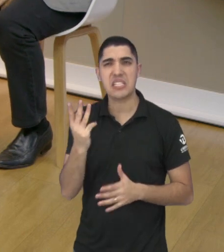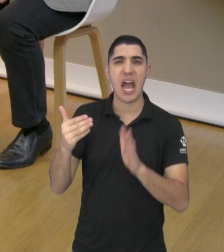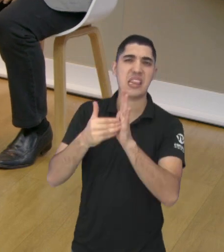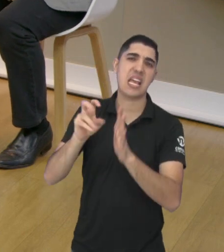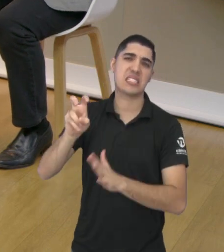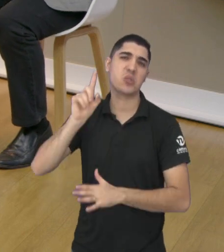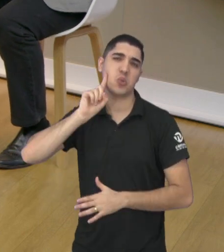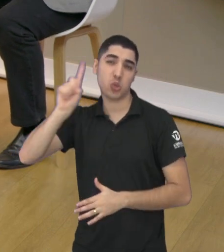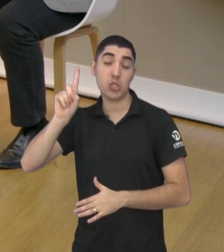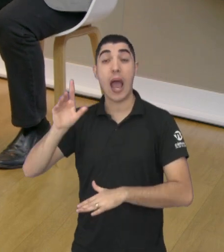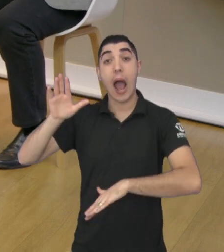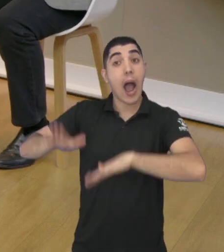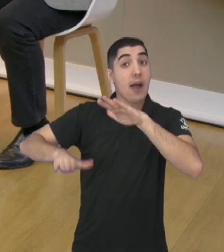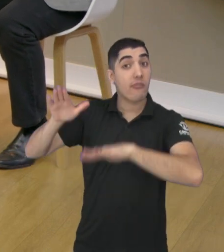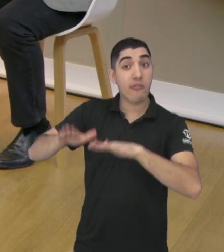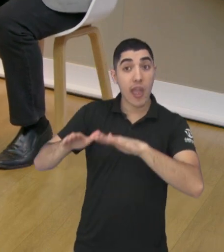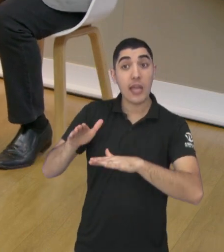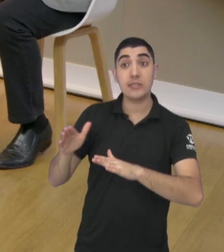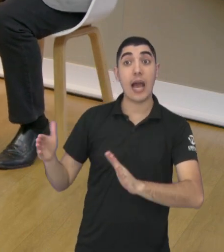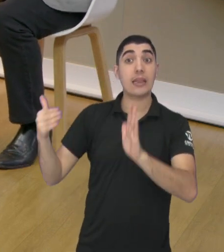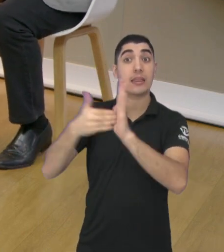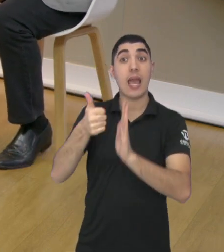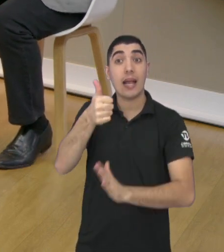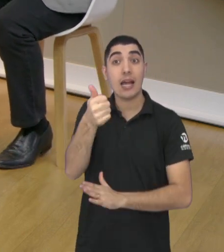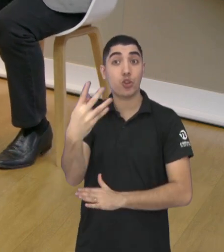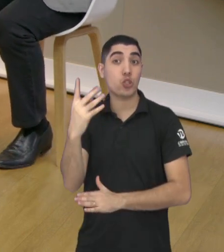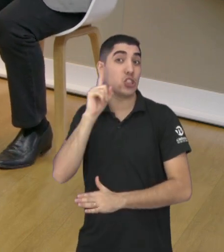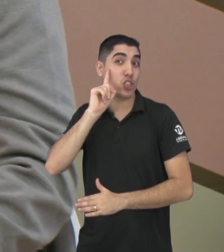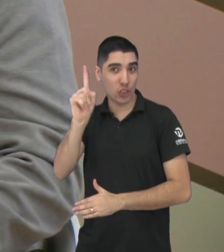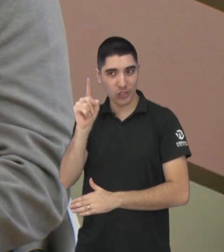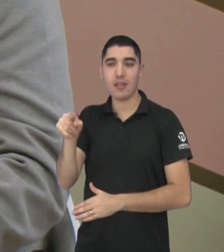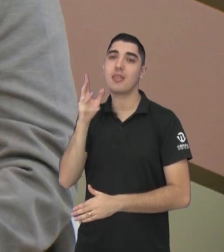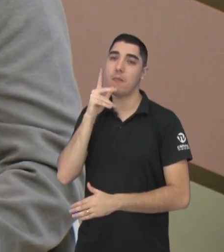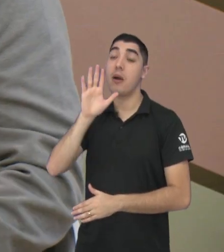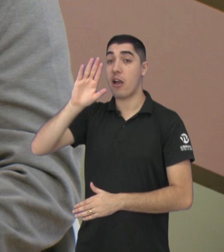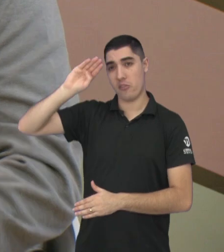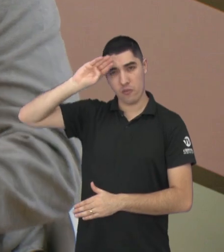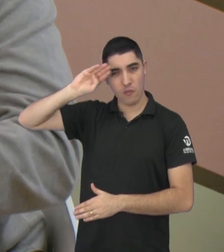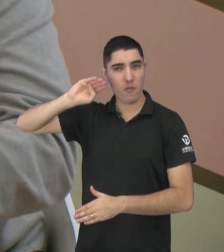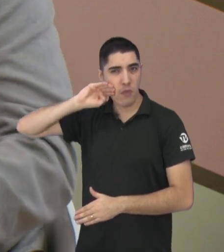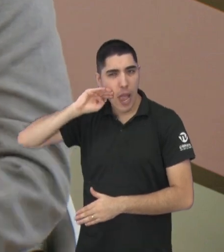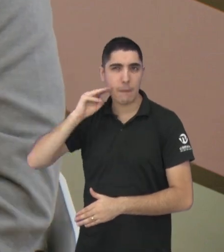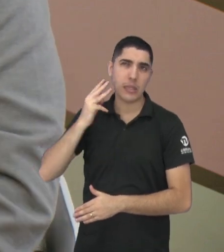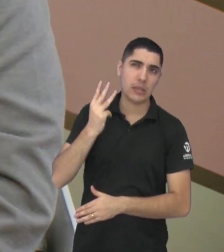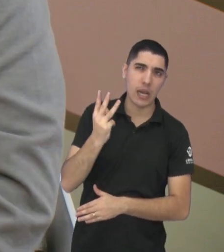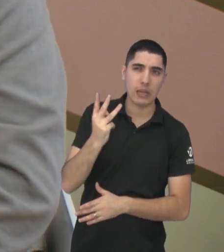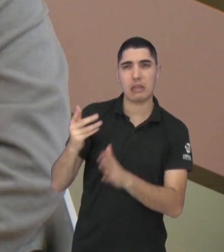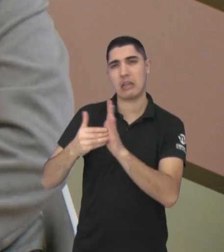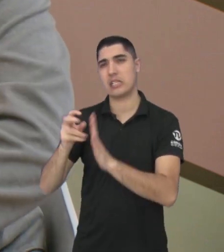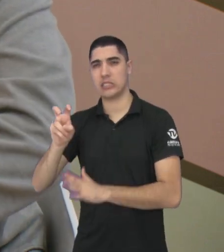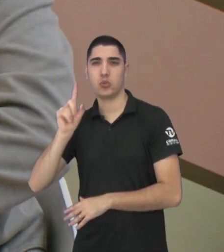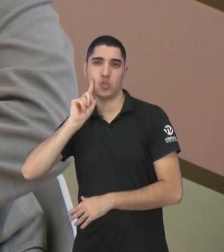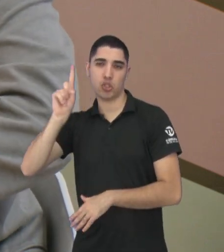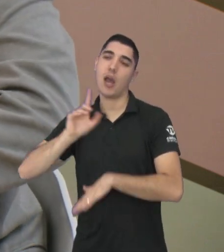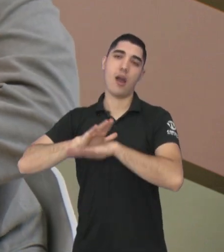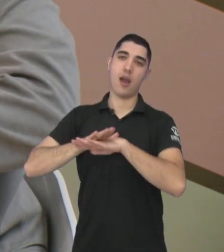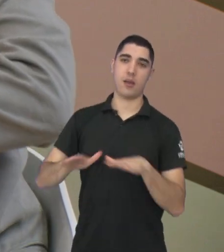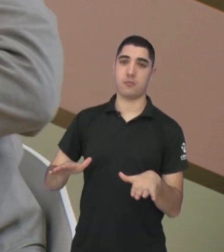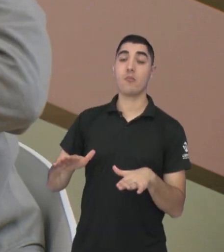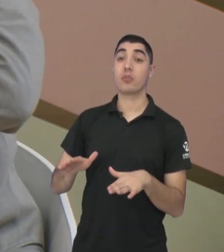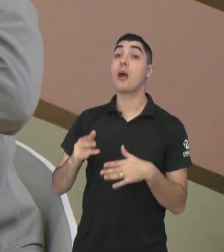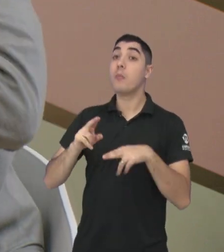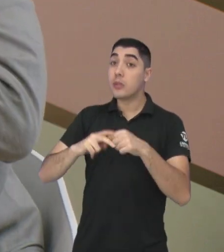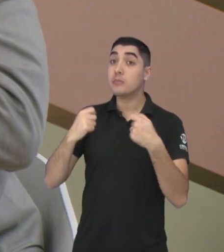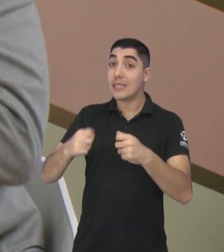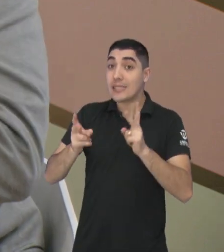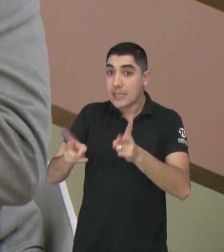dias, às vezes 10, às vezes 14 dias. A febre normalmente de 3 a 5 dias. Então, é importante a gente ver